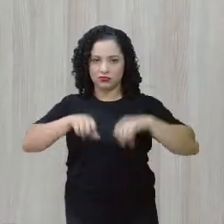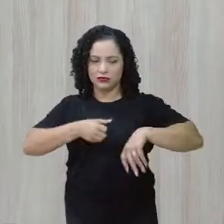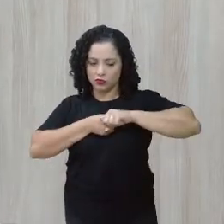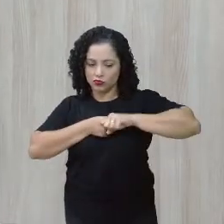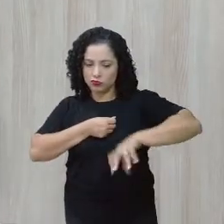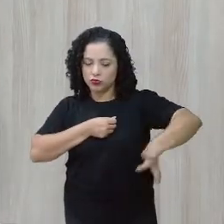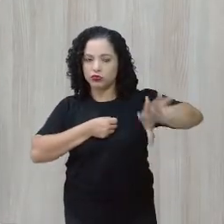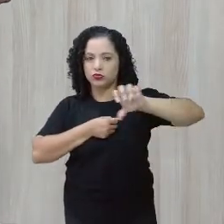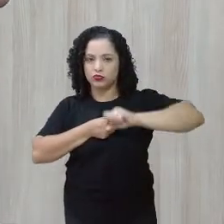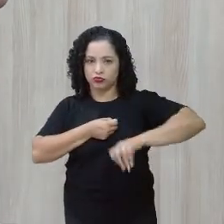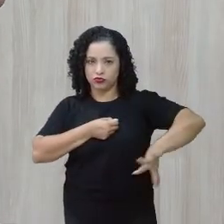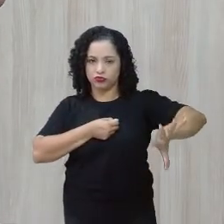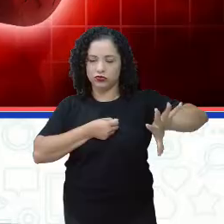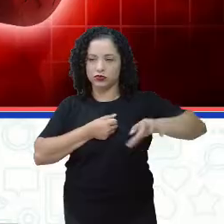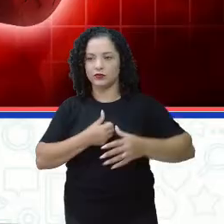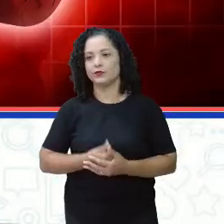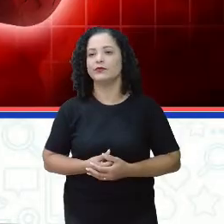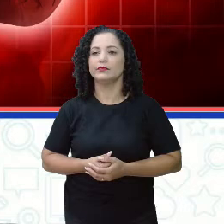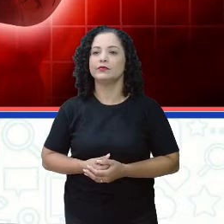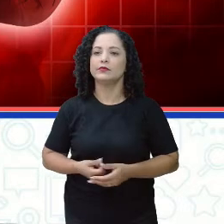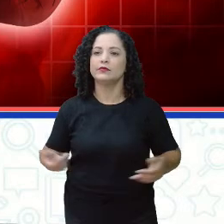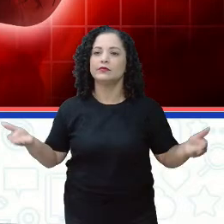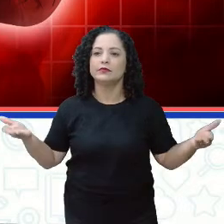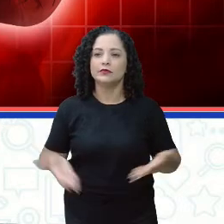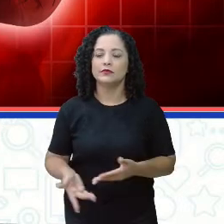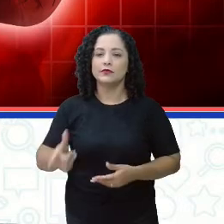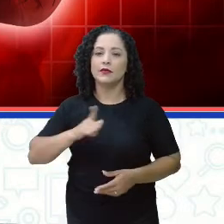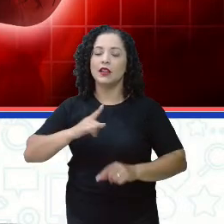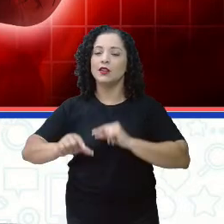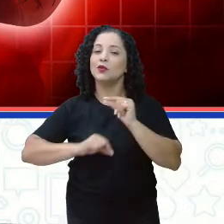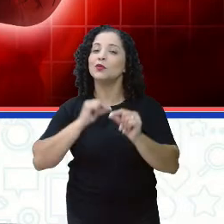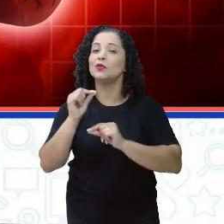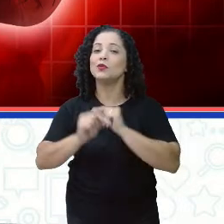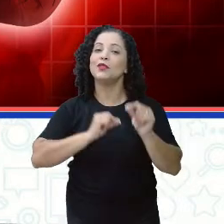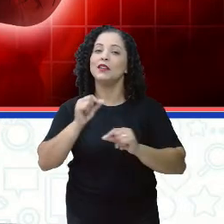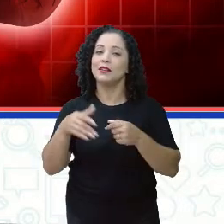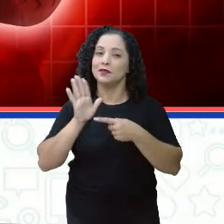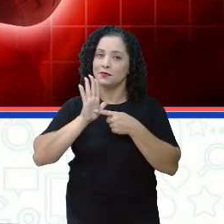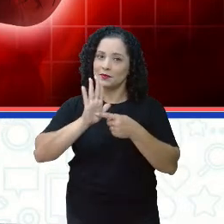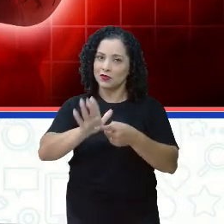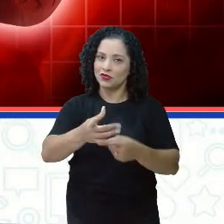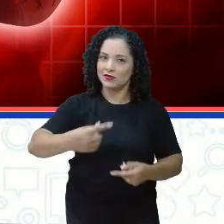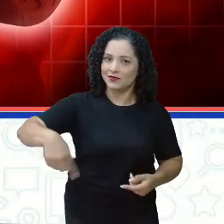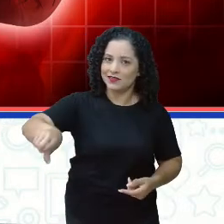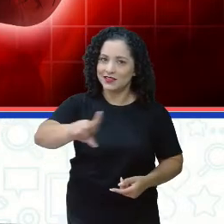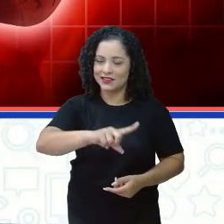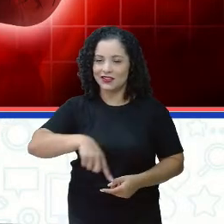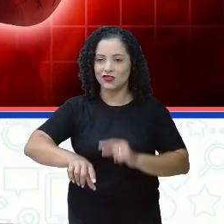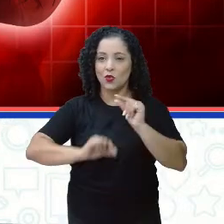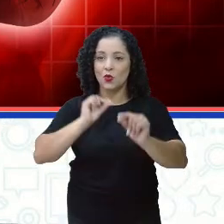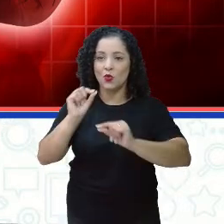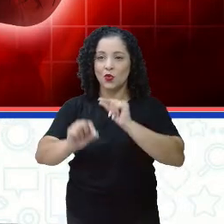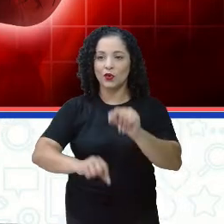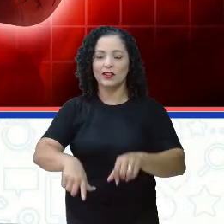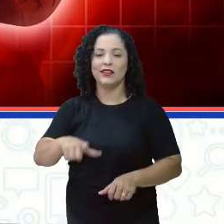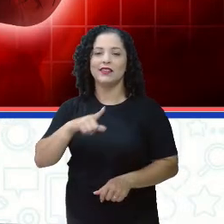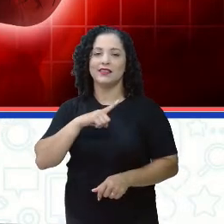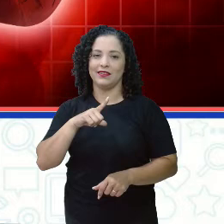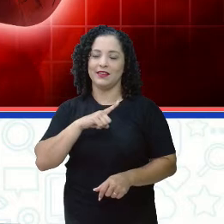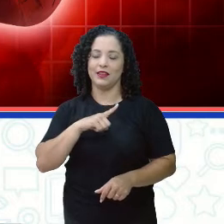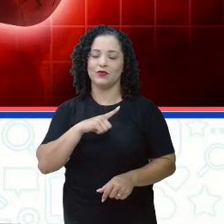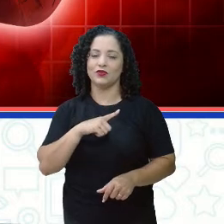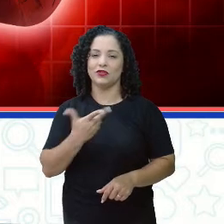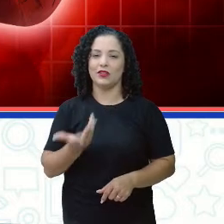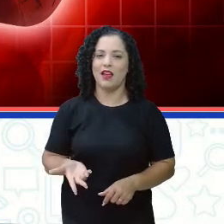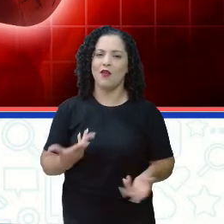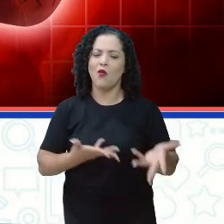temos ainda? Eu agora vou colocar para vocês, eu vou falar para vocês aqui o que é que nós temos em relação